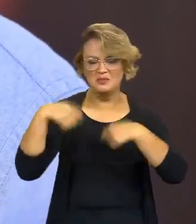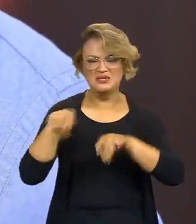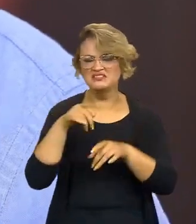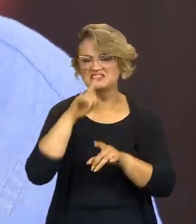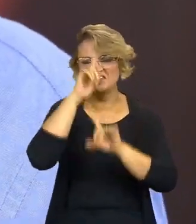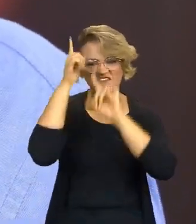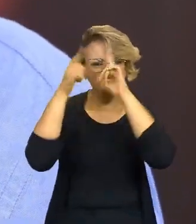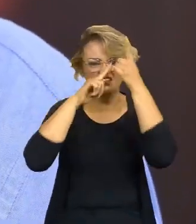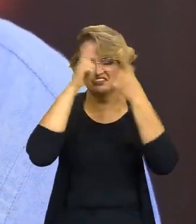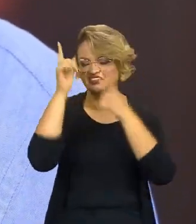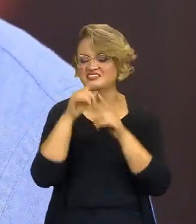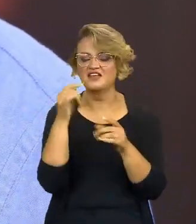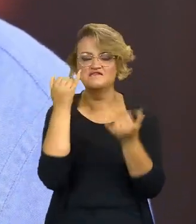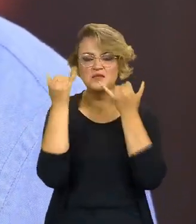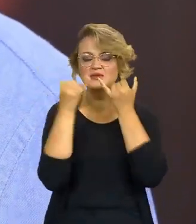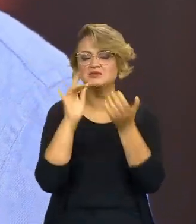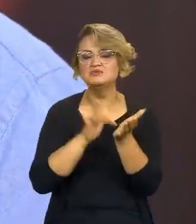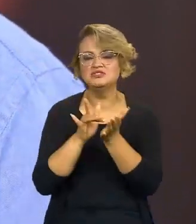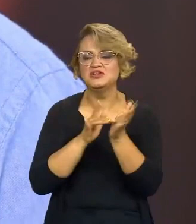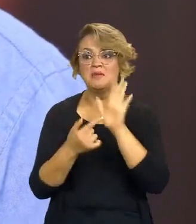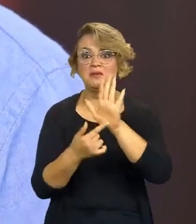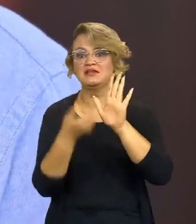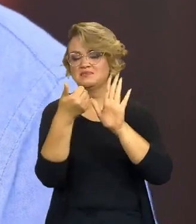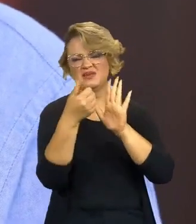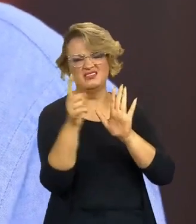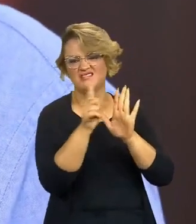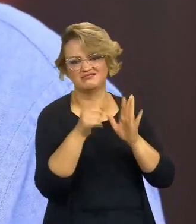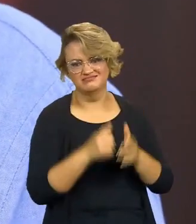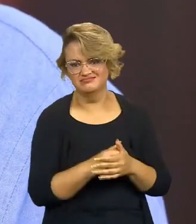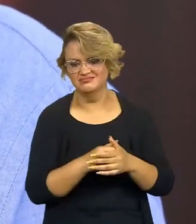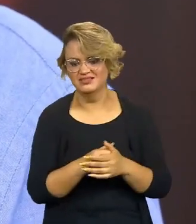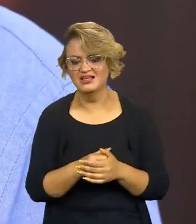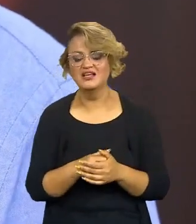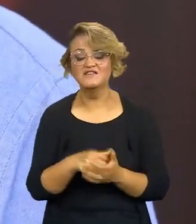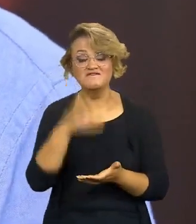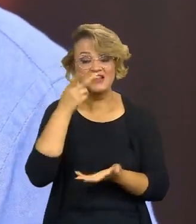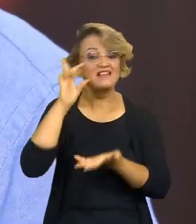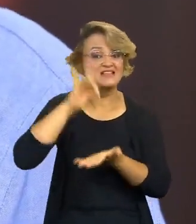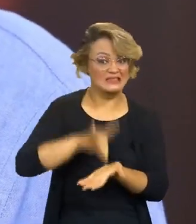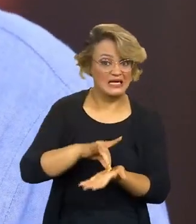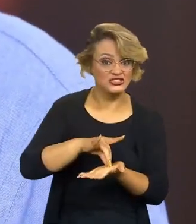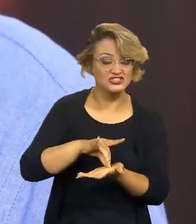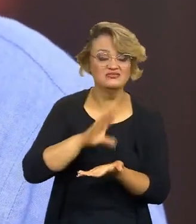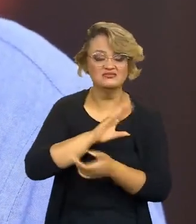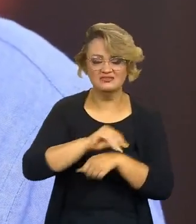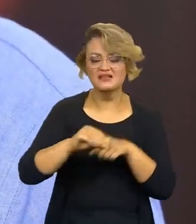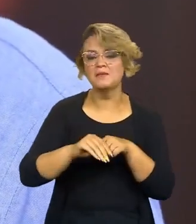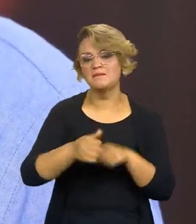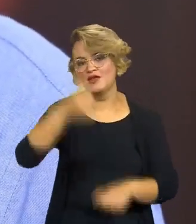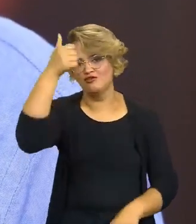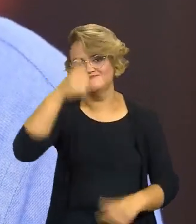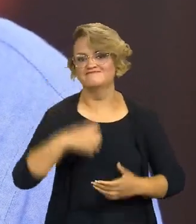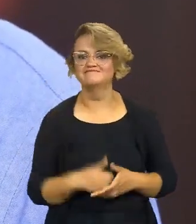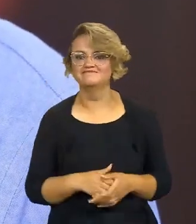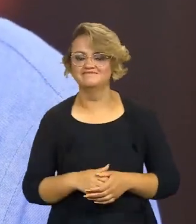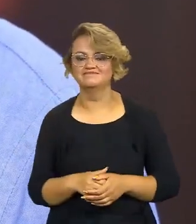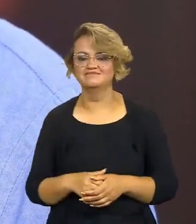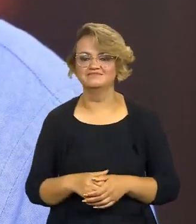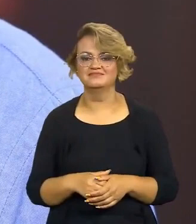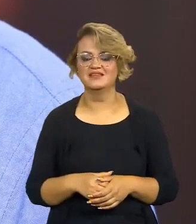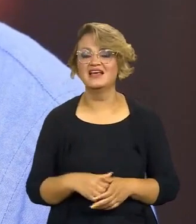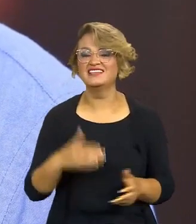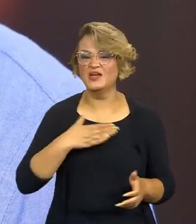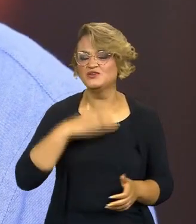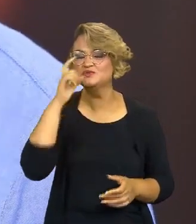para poder fazer as coisas nesse país quanto mais verdadeiro for os dados melhor para quem governa quem gosta de